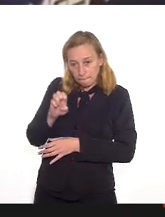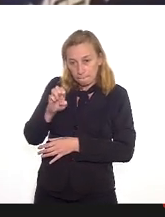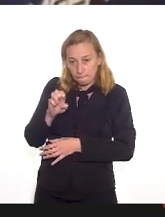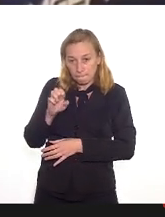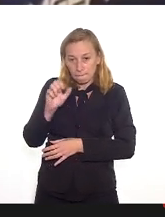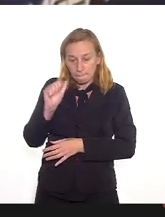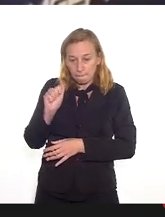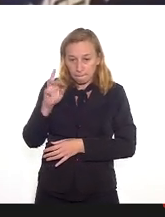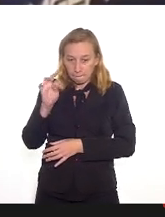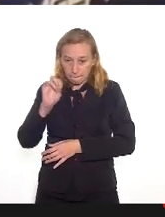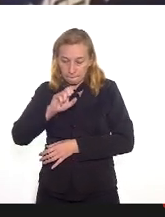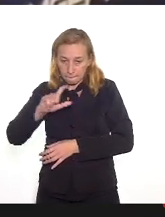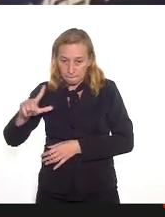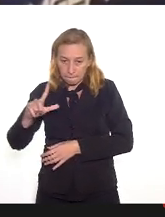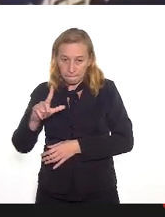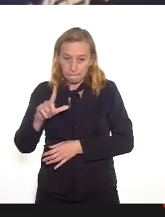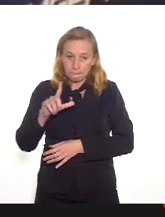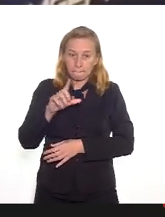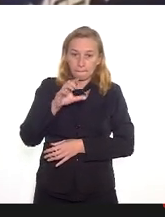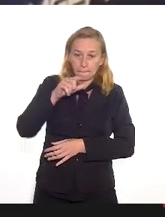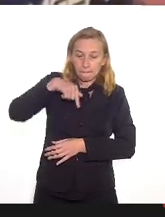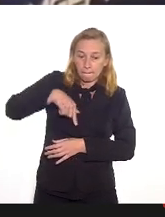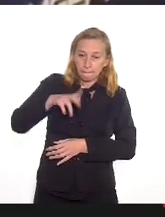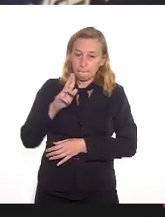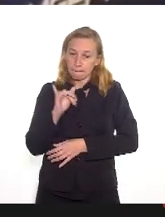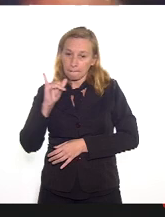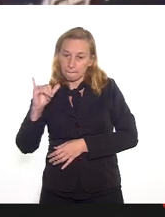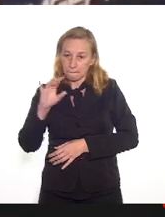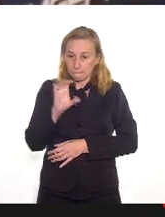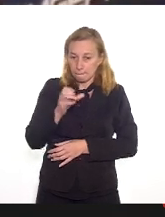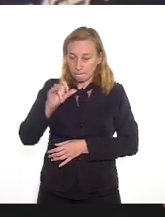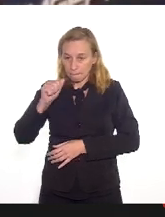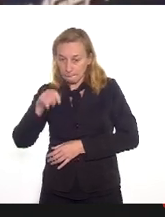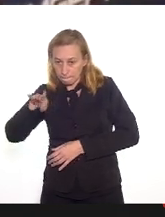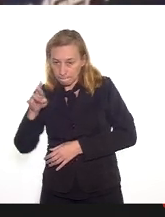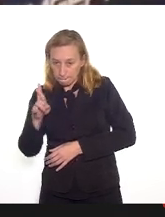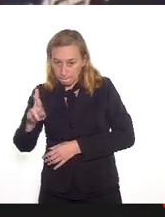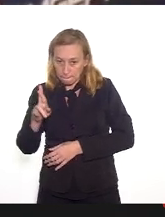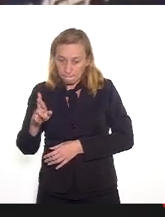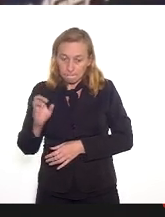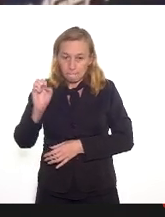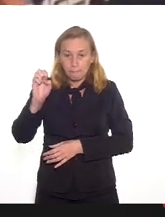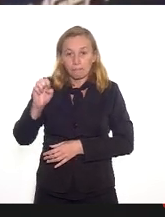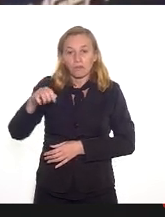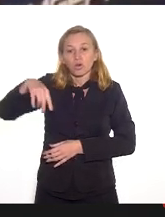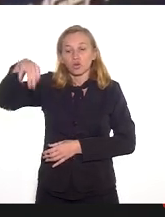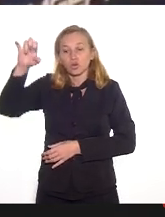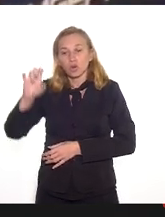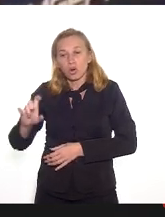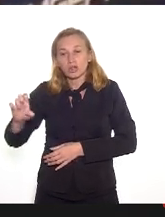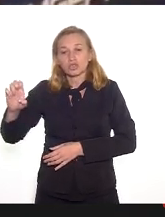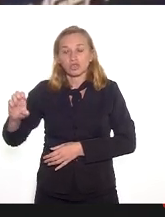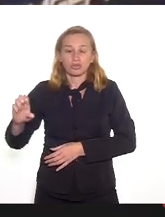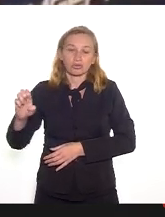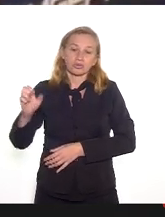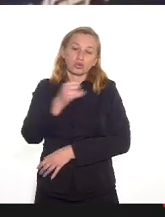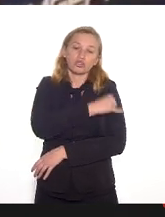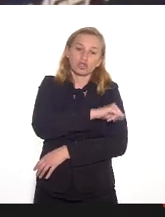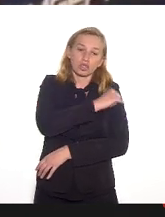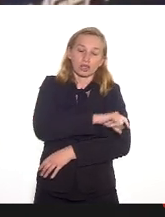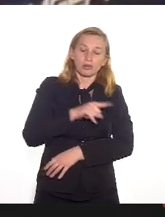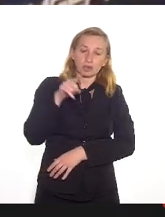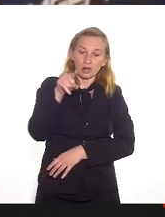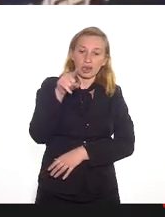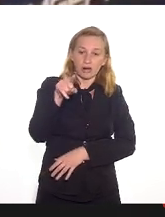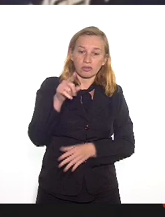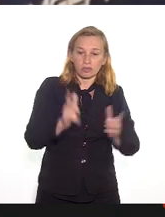Quissamã, no norte do Rio de Janeiro. Afundamos um navio que era da Marinha lá, né, e está lá. É uma área